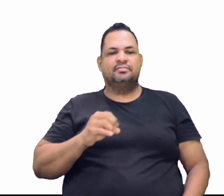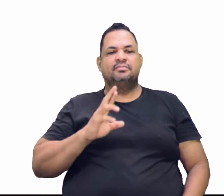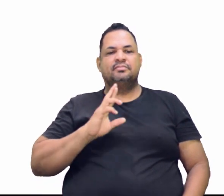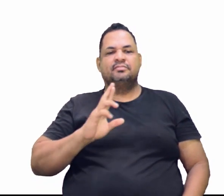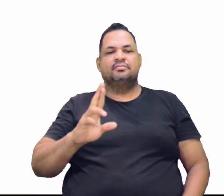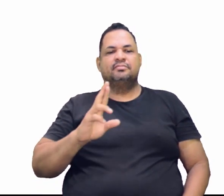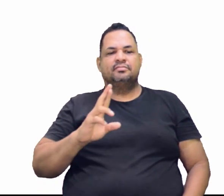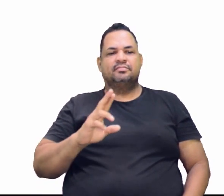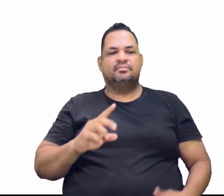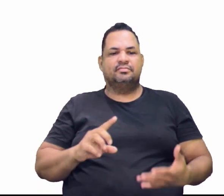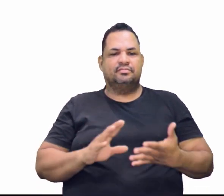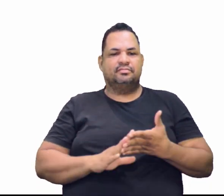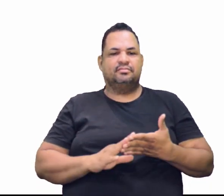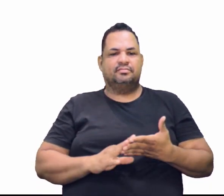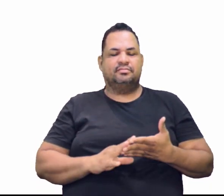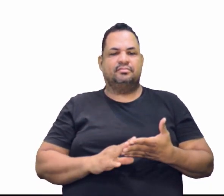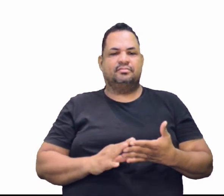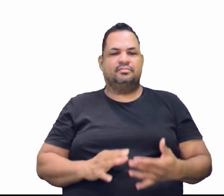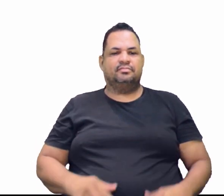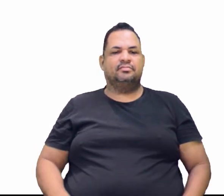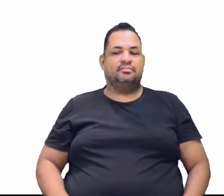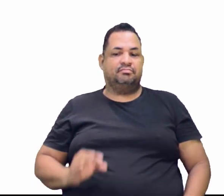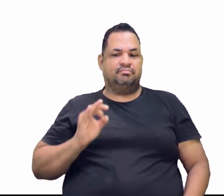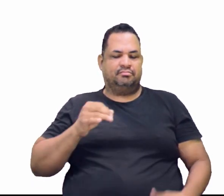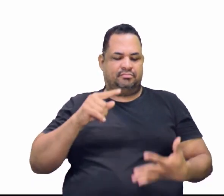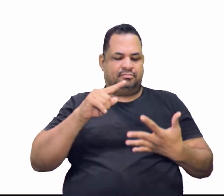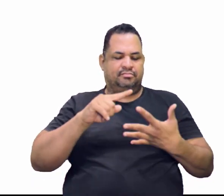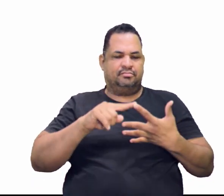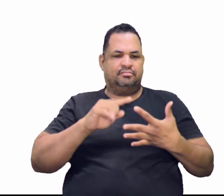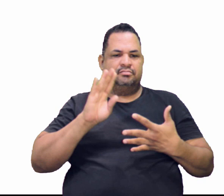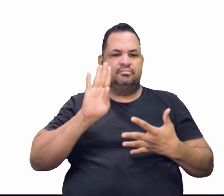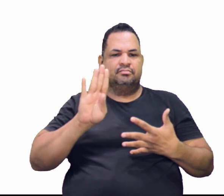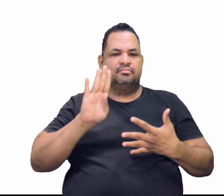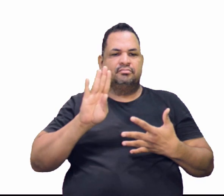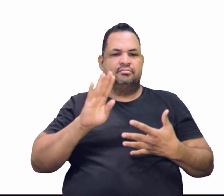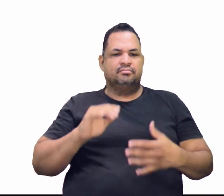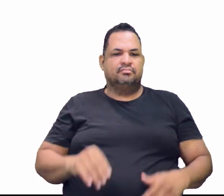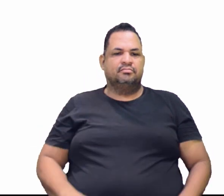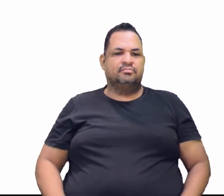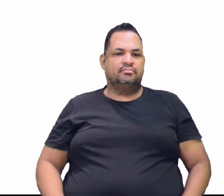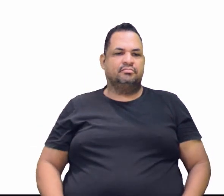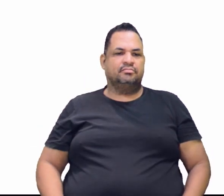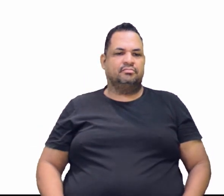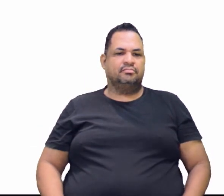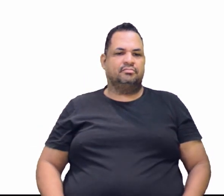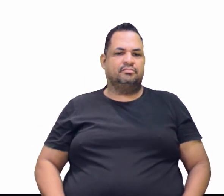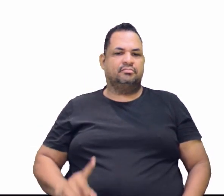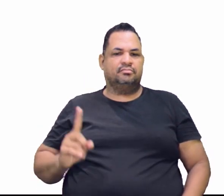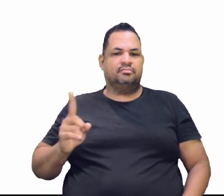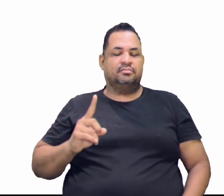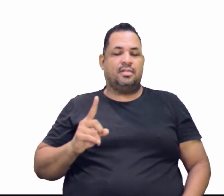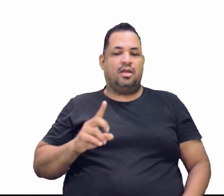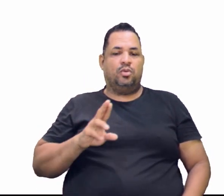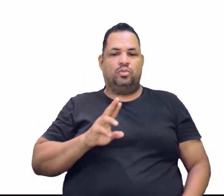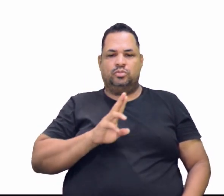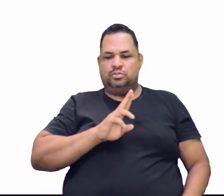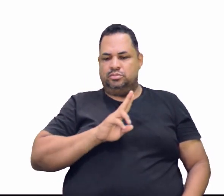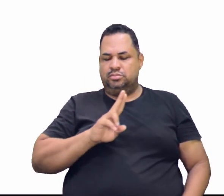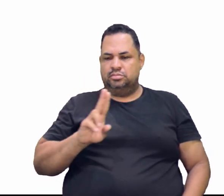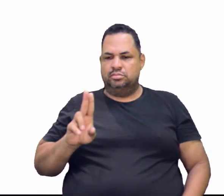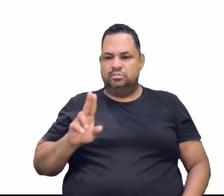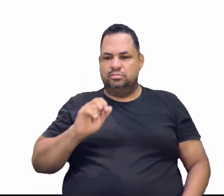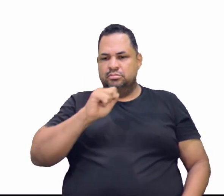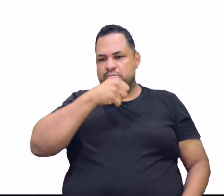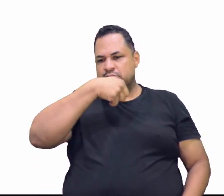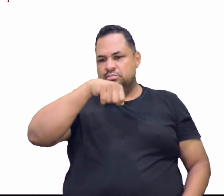respondeu o menino Cândido, está correto. Eu não coloquei Rondon, o sobrenome